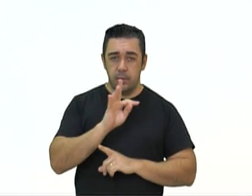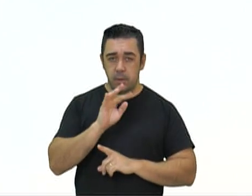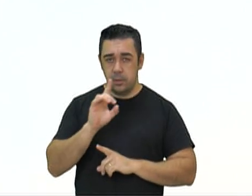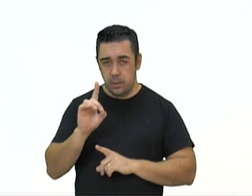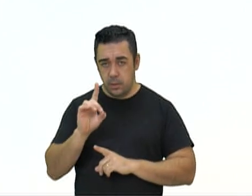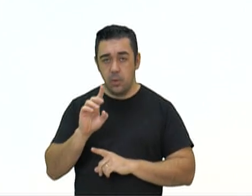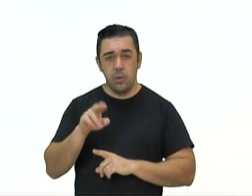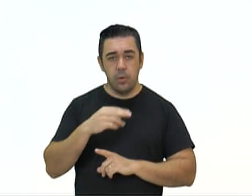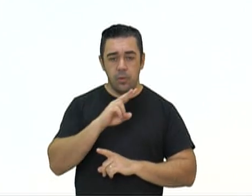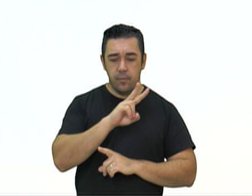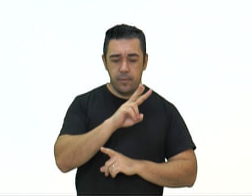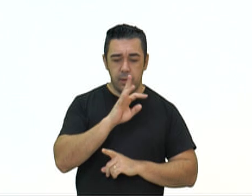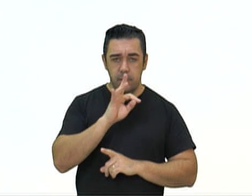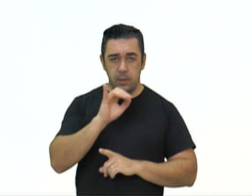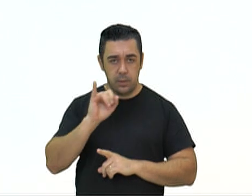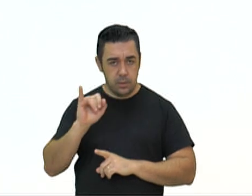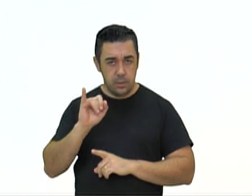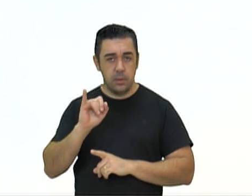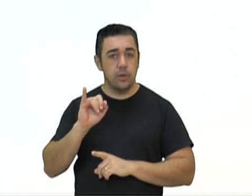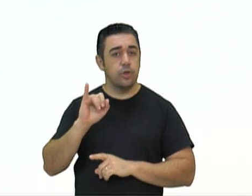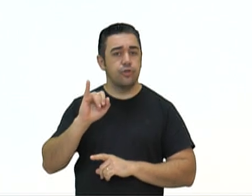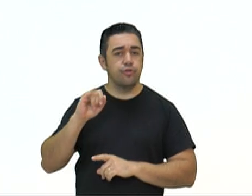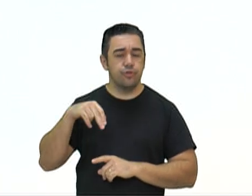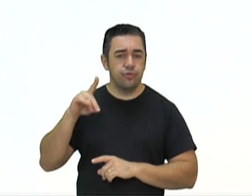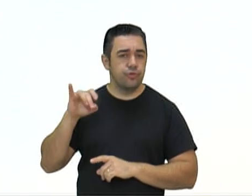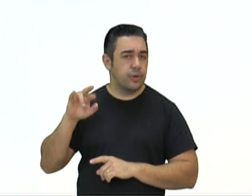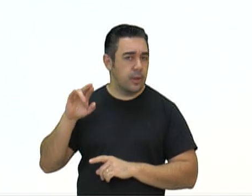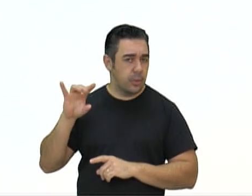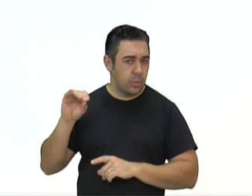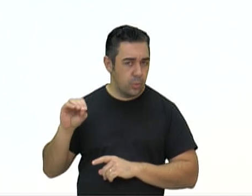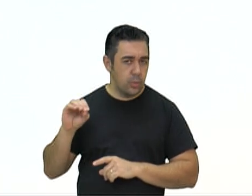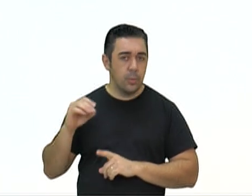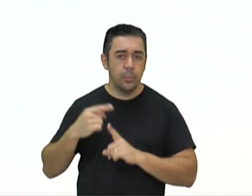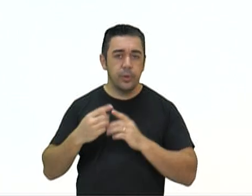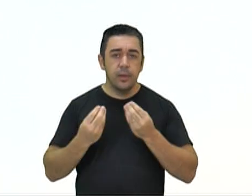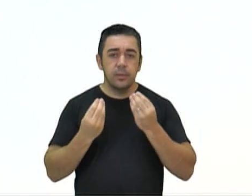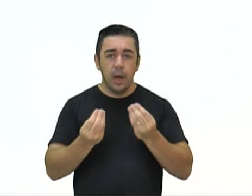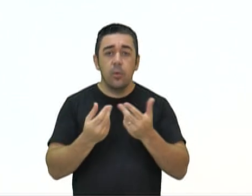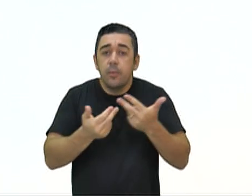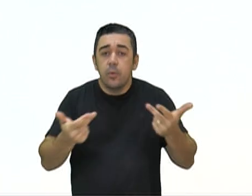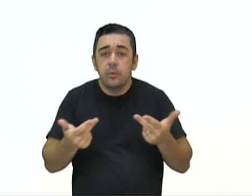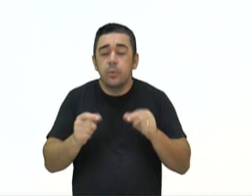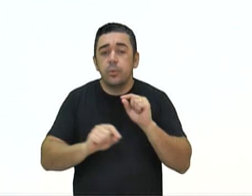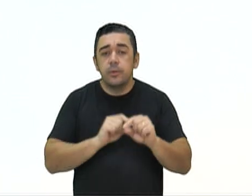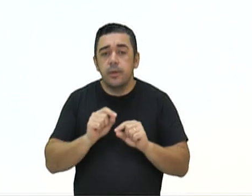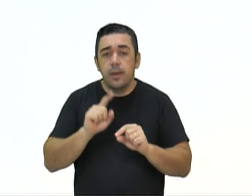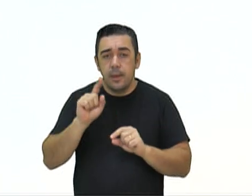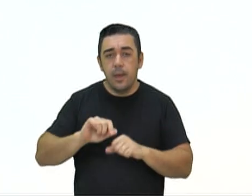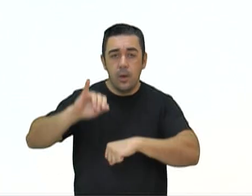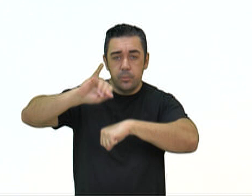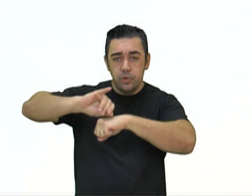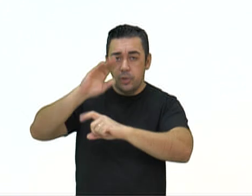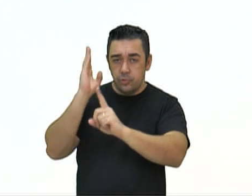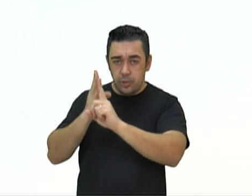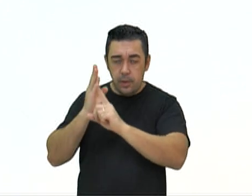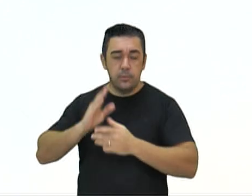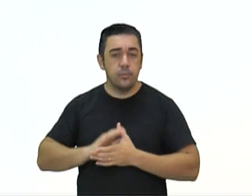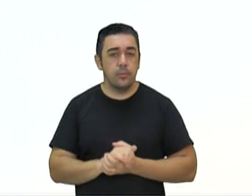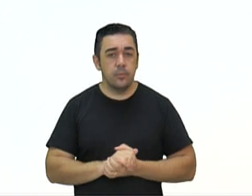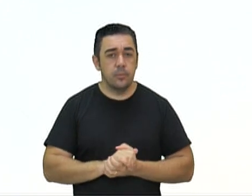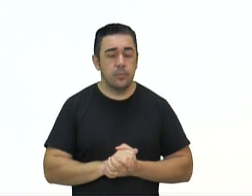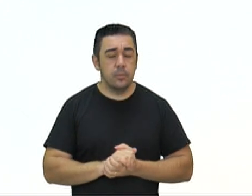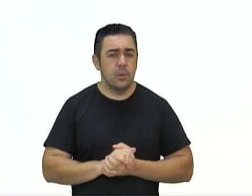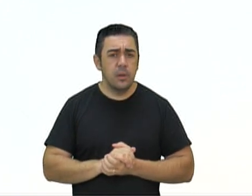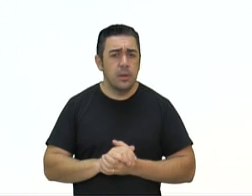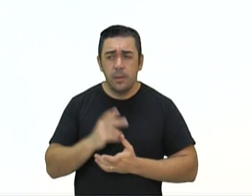verbo transitivo indireto. Pois quem dá, dá alguma coisa, essa coisa vai ser considerado o objeto direto